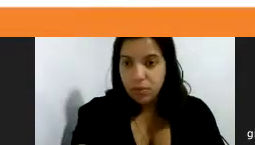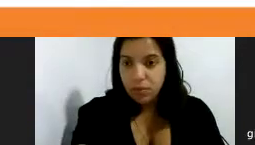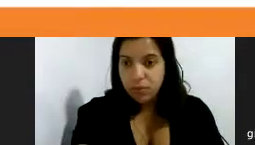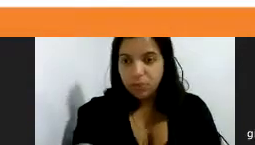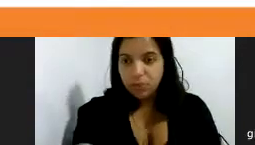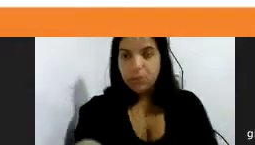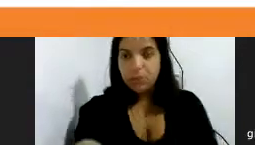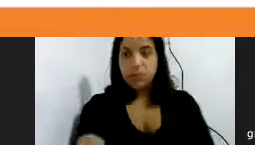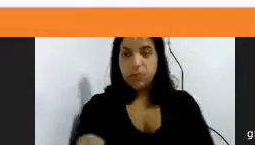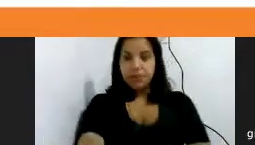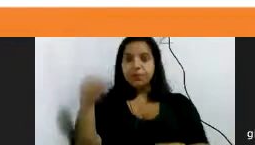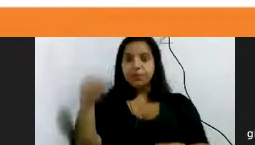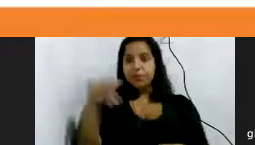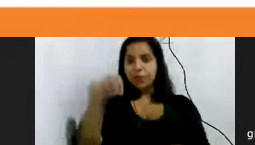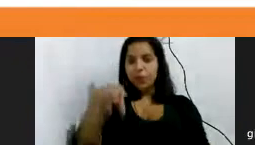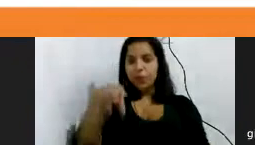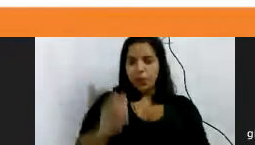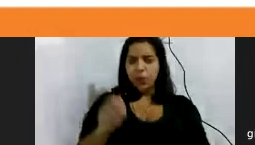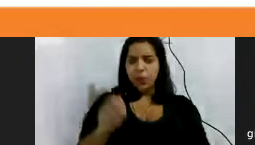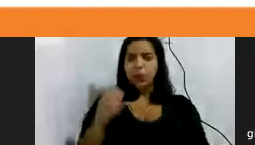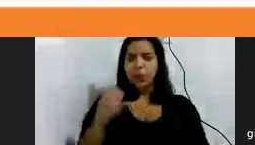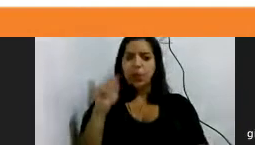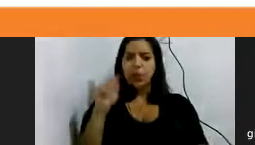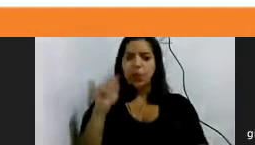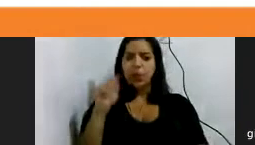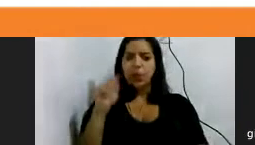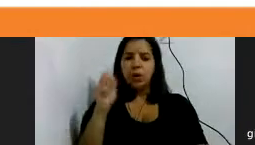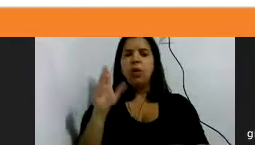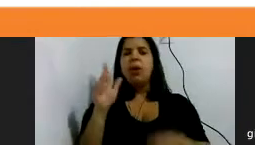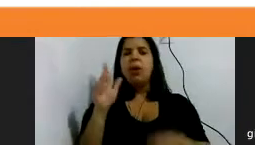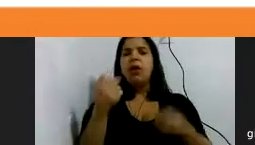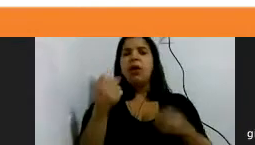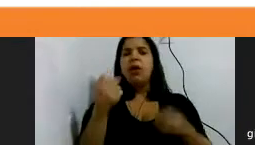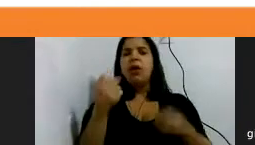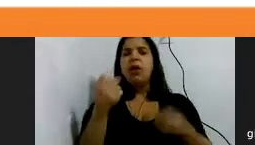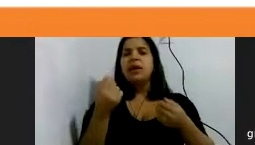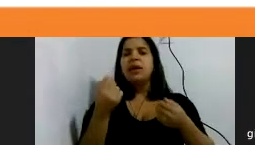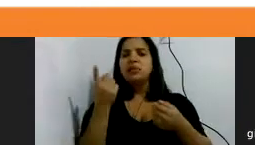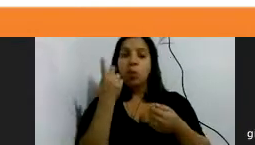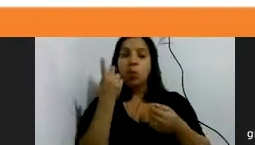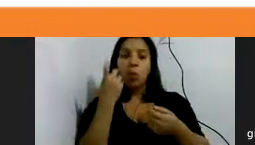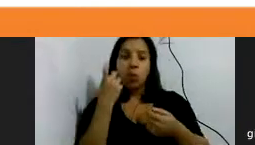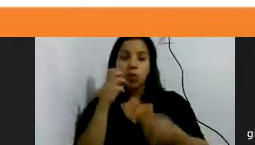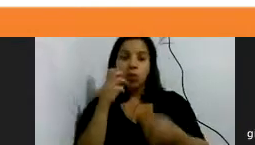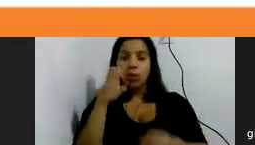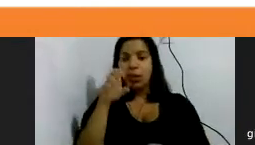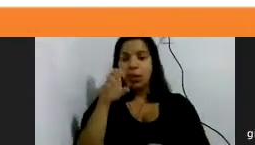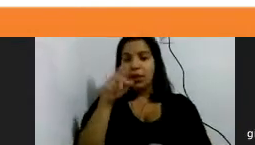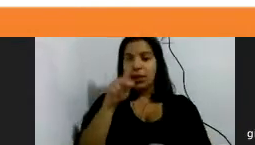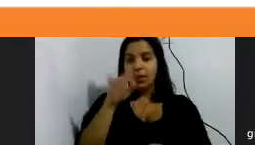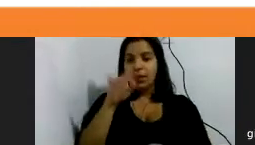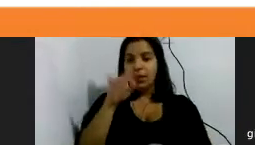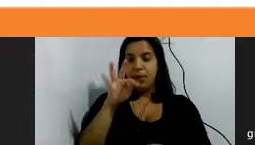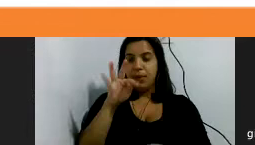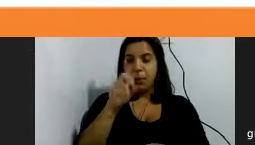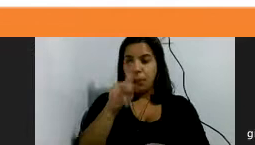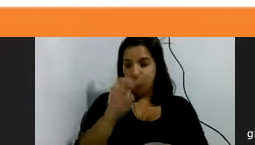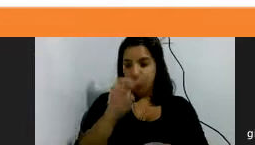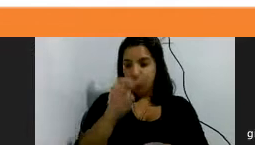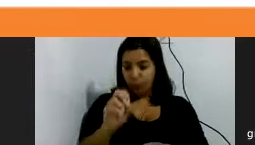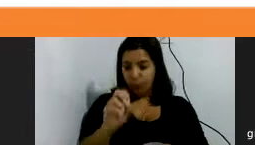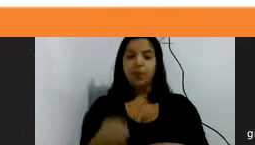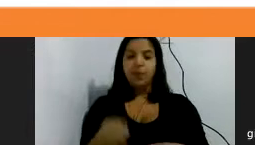Monoclonal é referente a apenas um antígeno? Isso, apenas um antígeno, não, apenas um epítopo do antígeno.